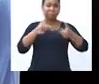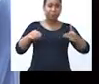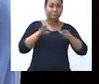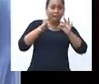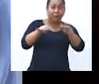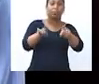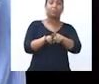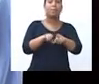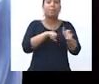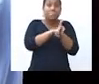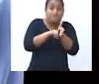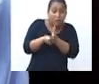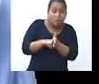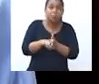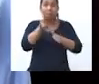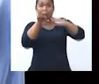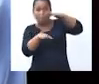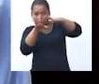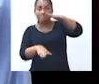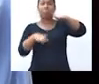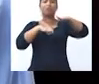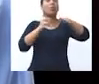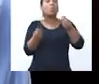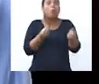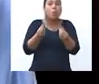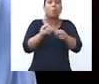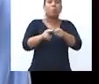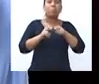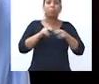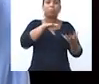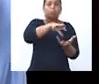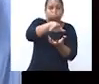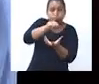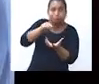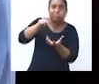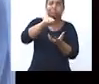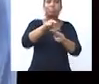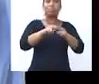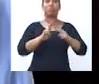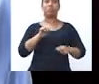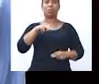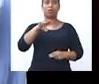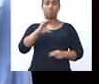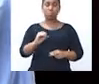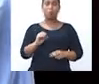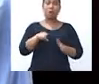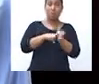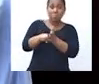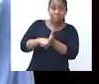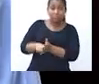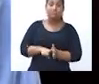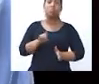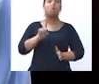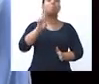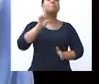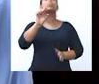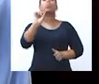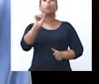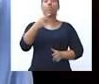Quando o assunto é pesquisa, essa discrepância se reafirma em âmbito mundial. Segundo a Unesco, as cientistas representam